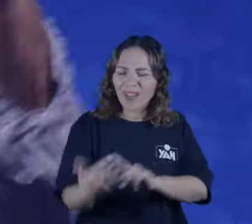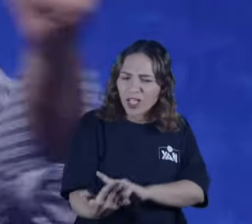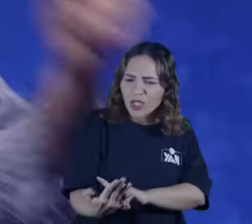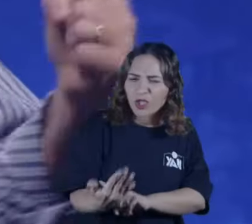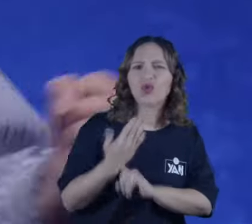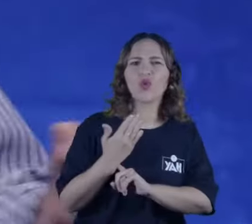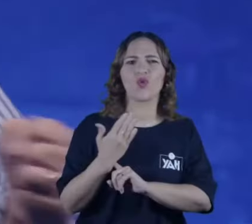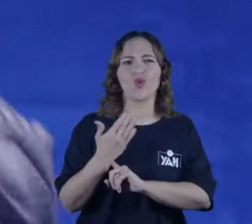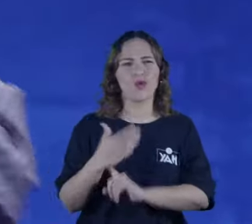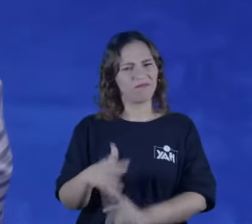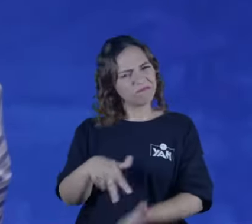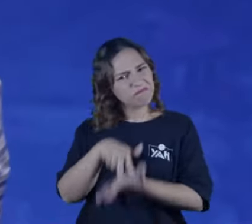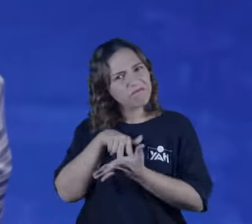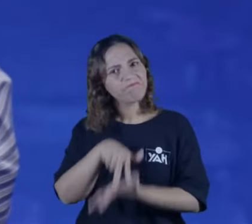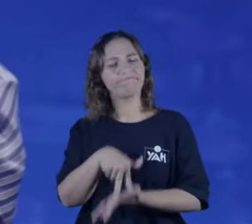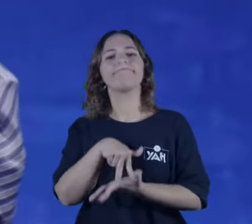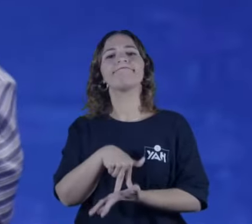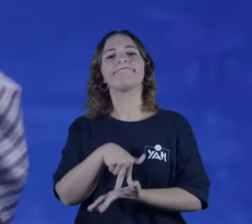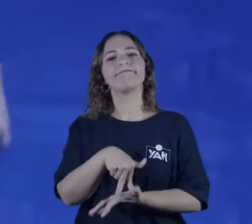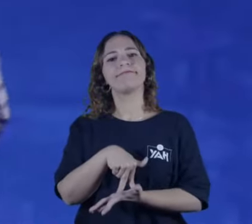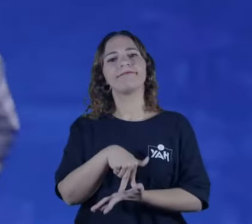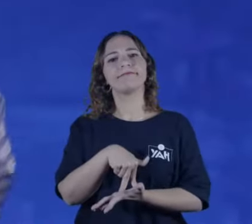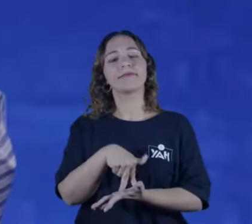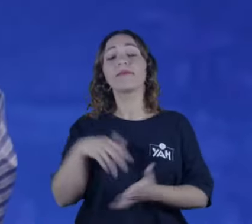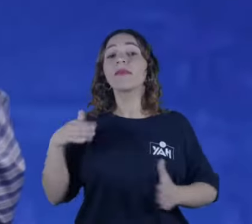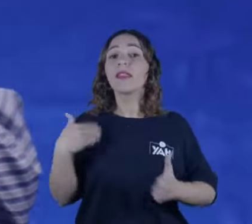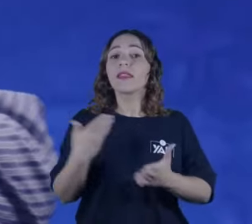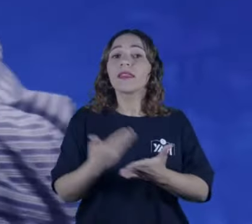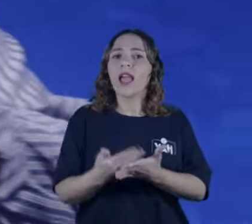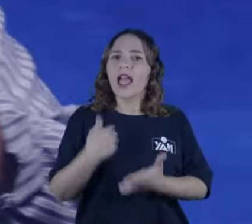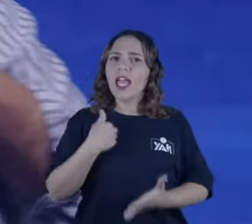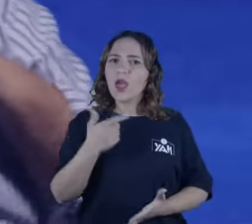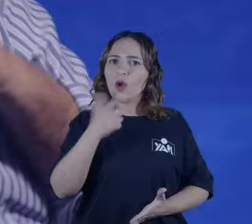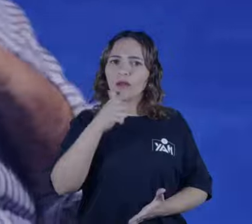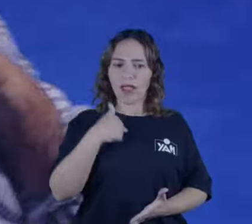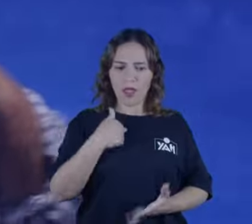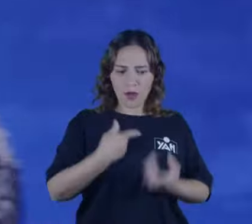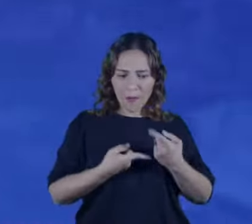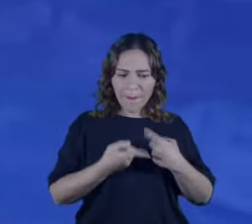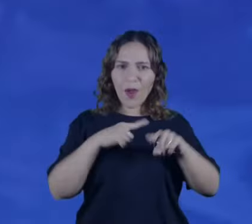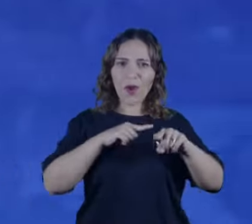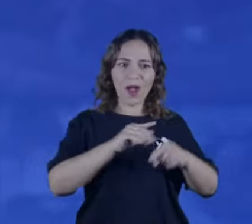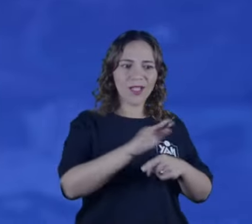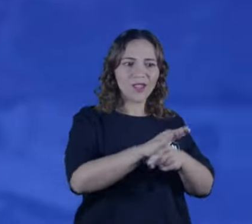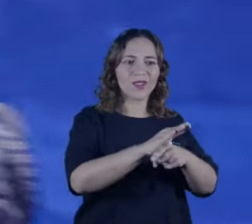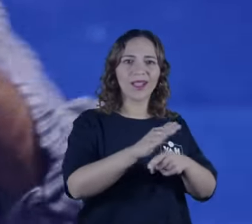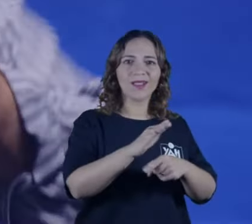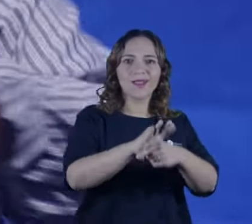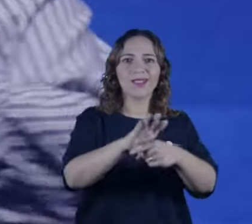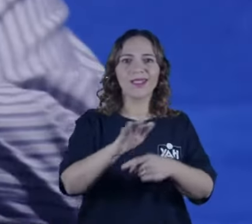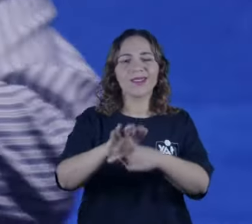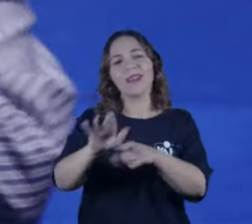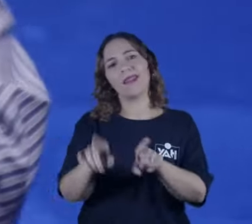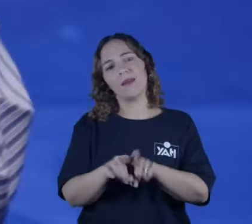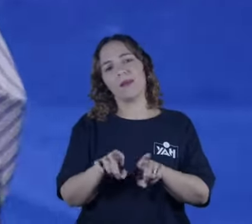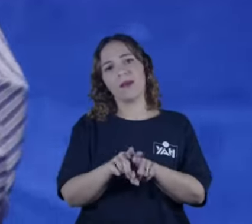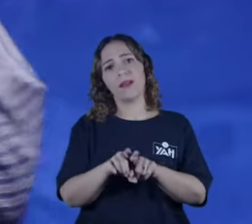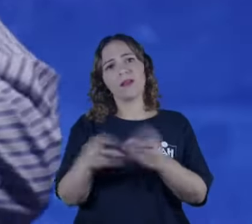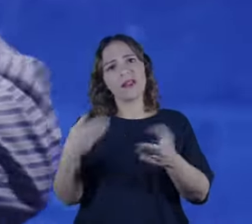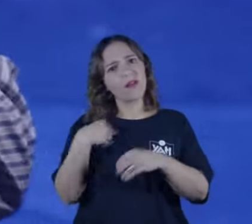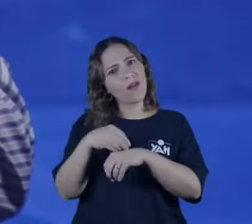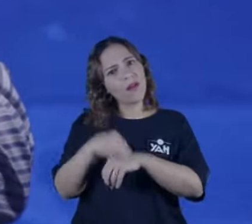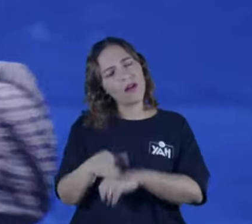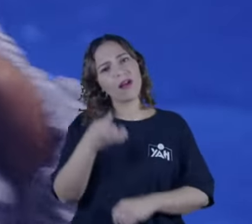me sustentaram, até que eu pudesse estar forte para sustentar a outros. Então eu quero dizer para você